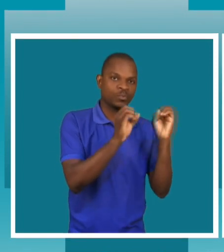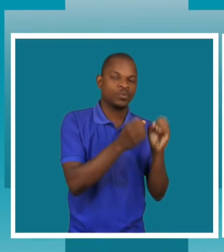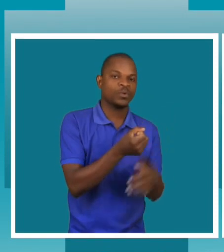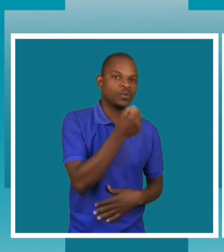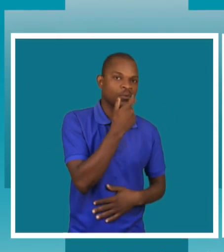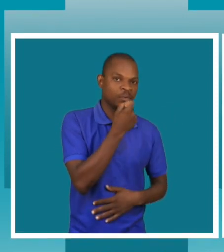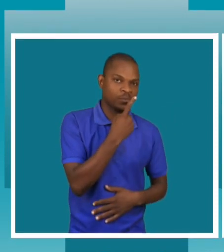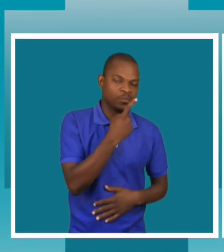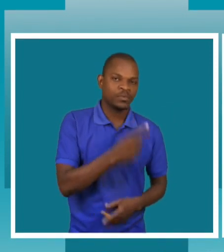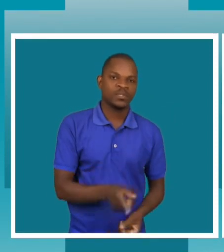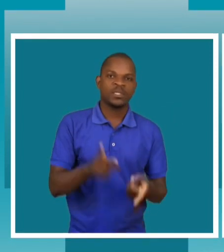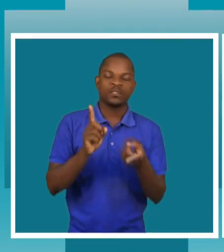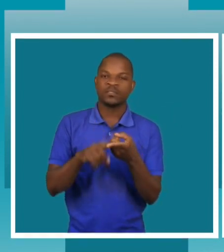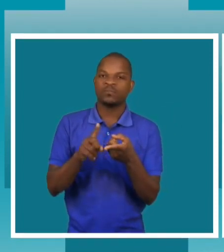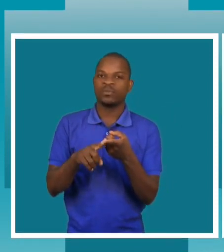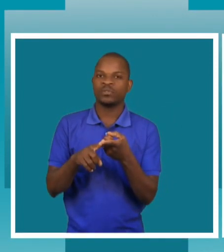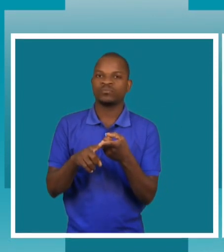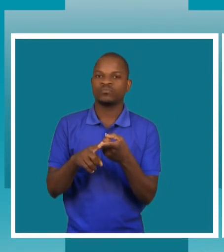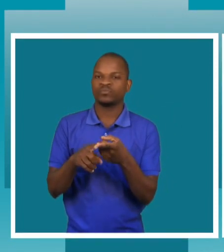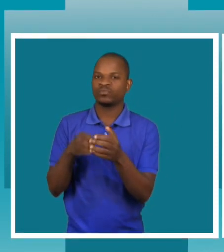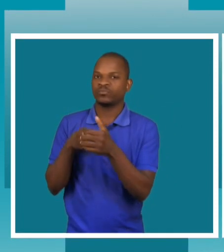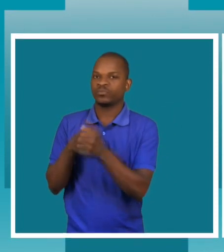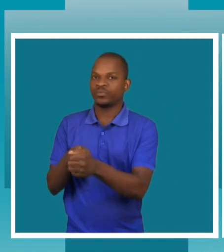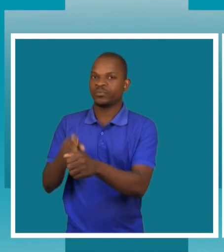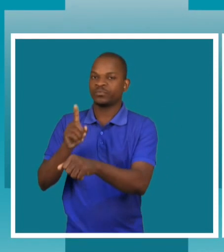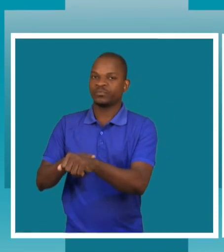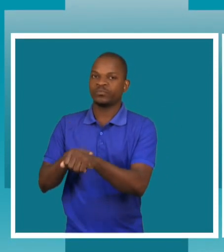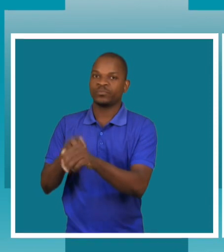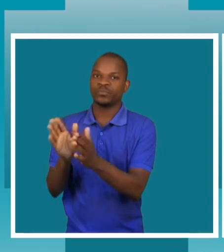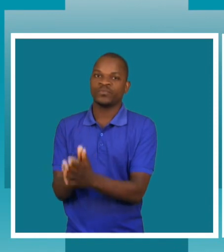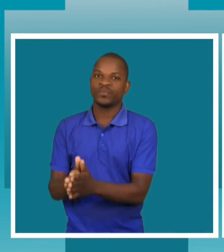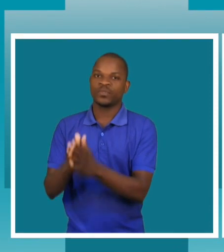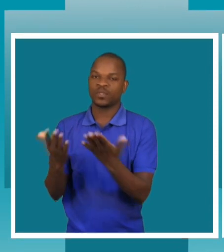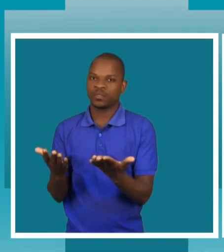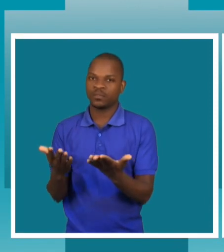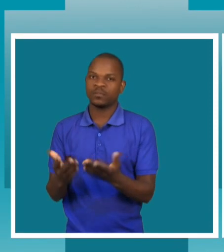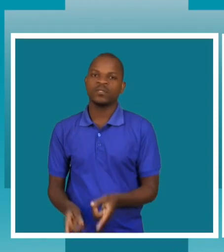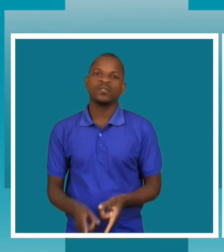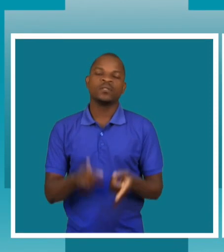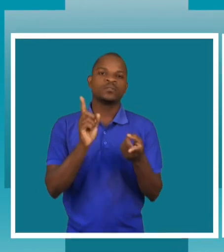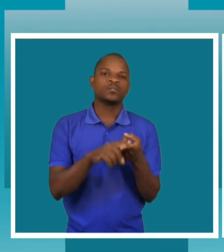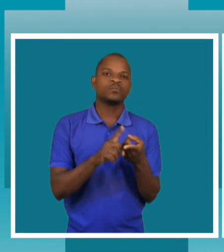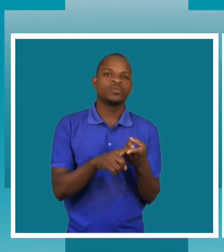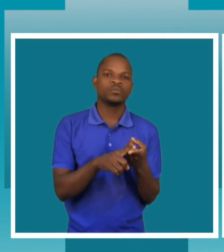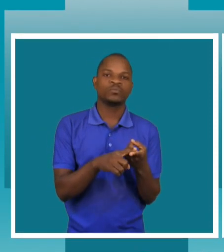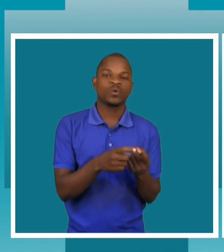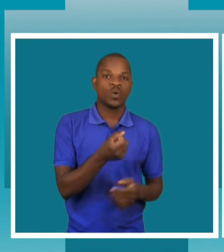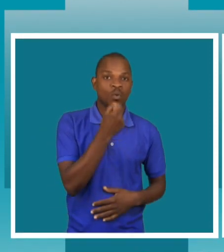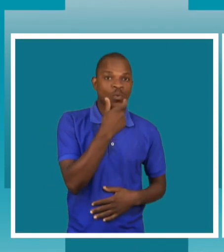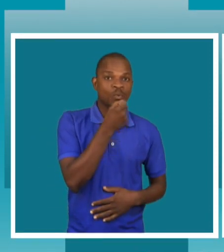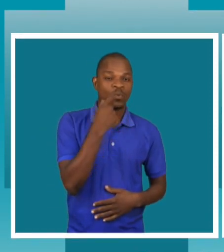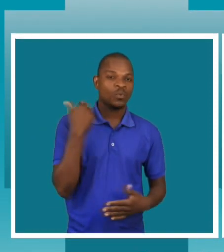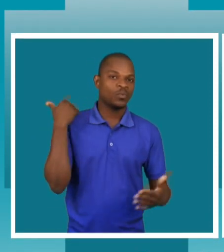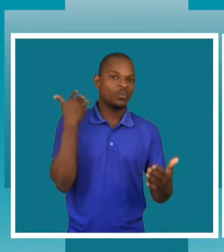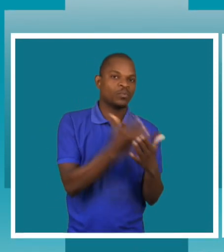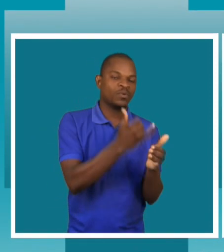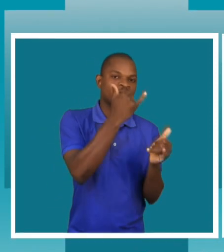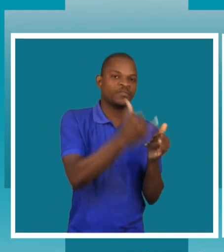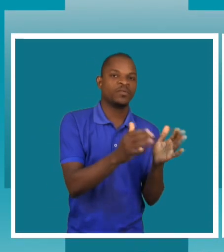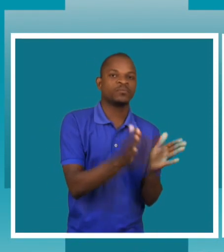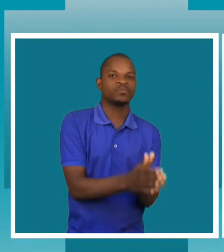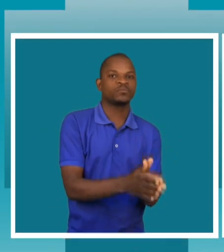prescrição médica, não tomamos os antibióticos na hora recomendada pelo médico, não terminamos a